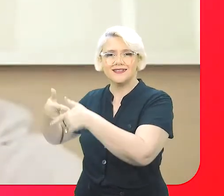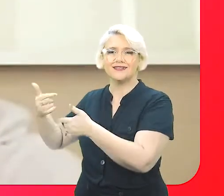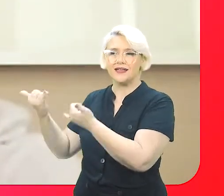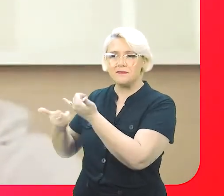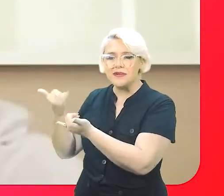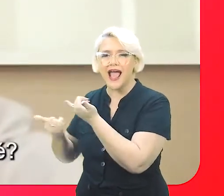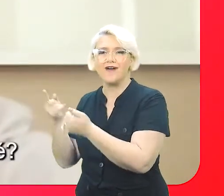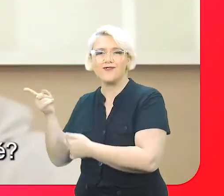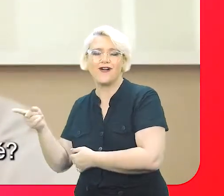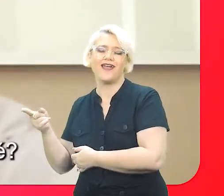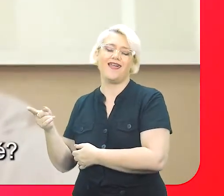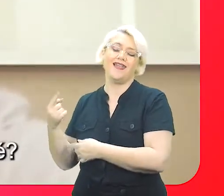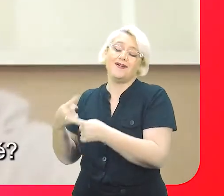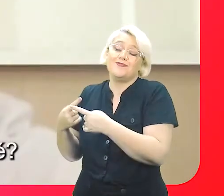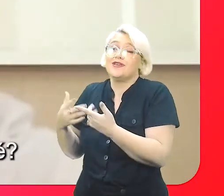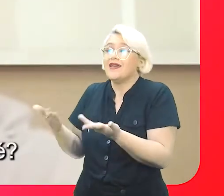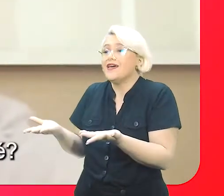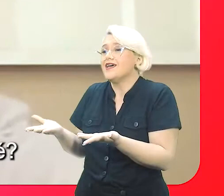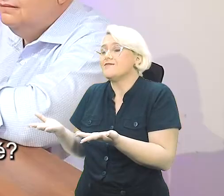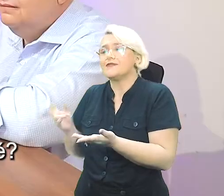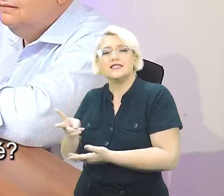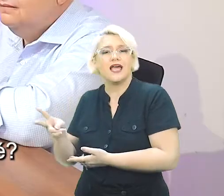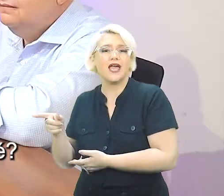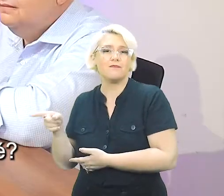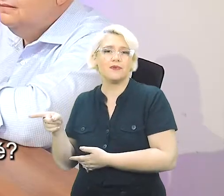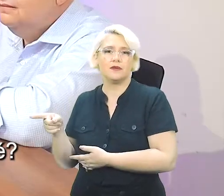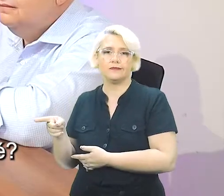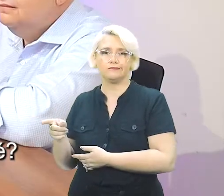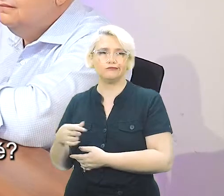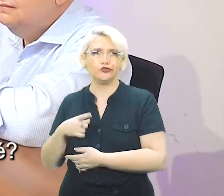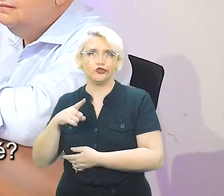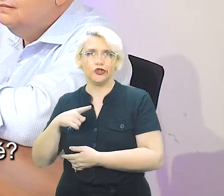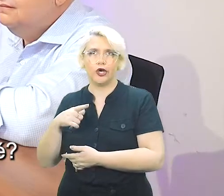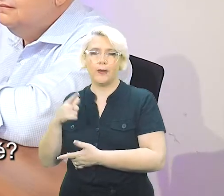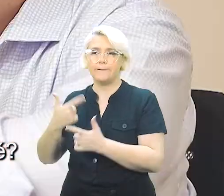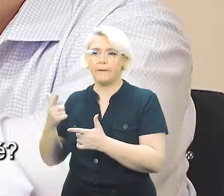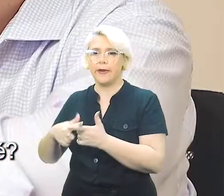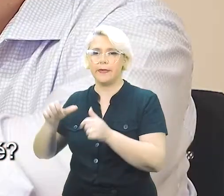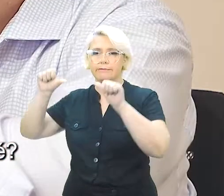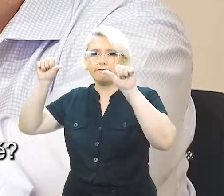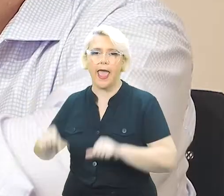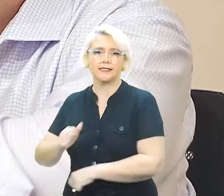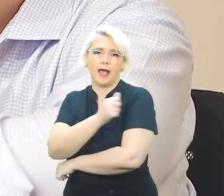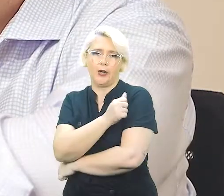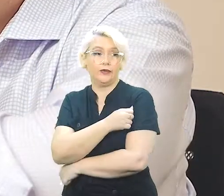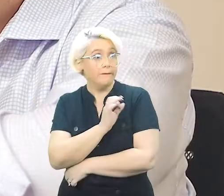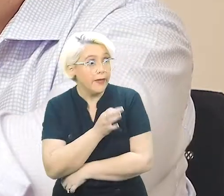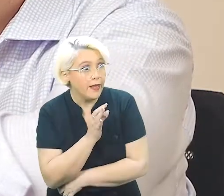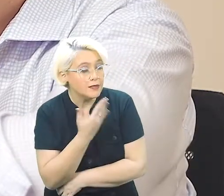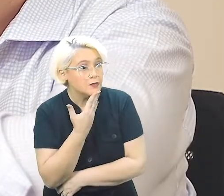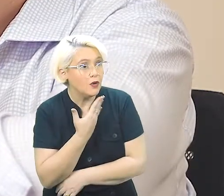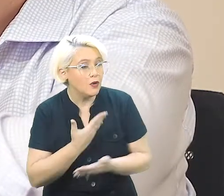com ela e tudo, porque eu sempre fui uma péssima aluna, né? Mas, mesmo? Nossa